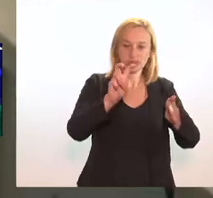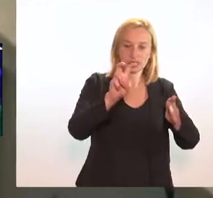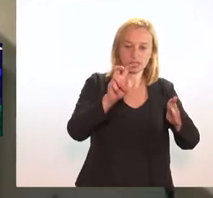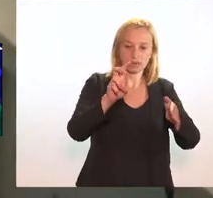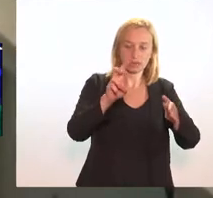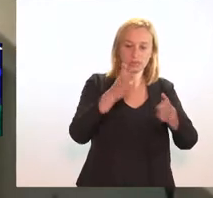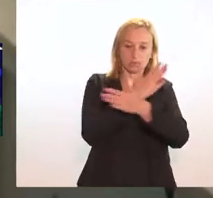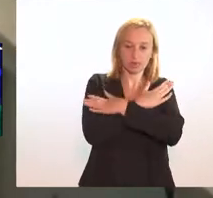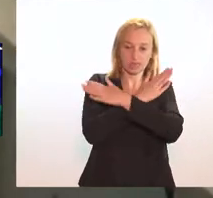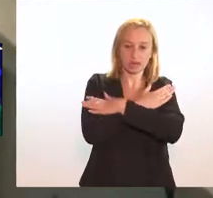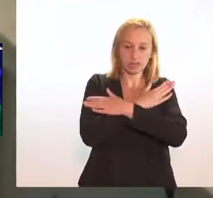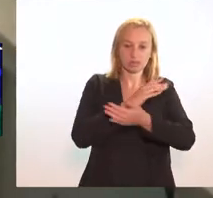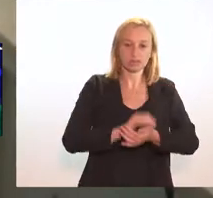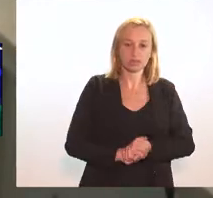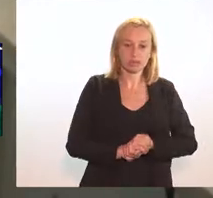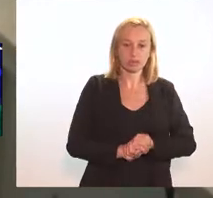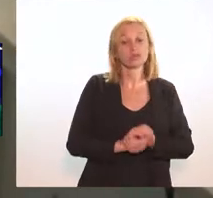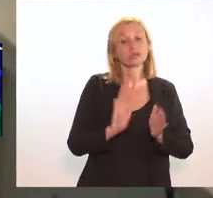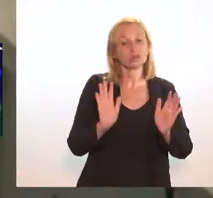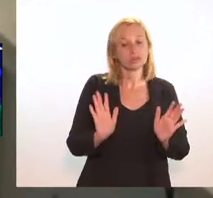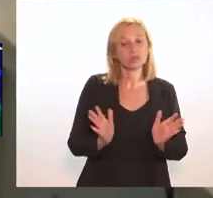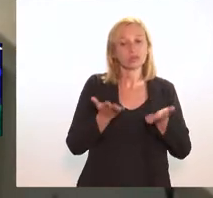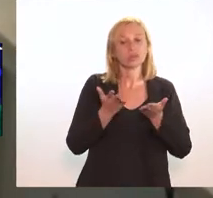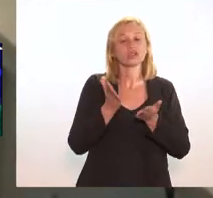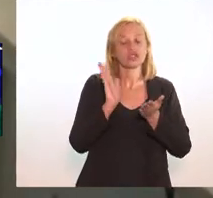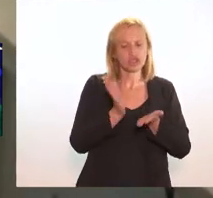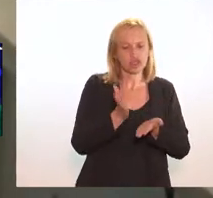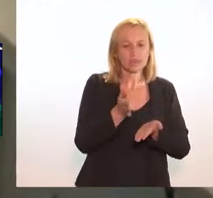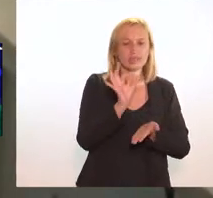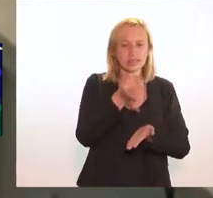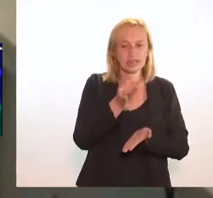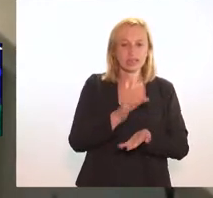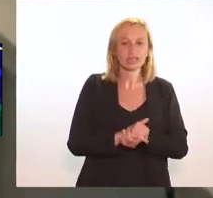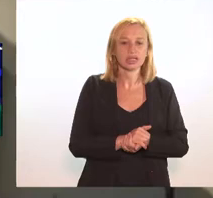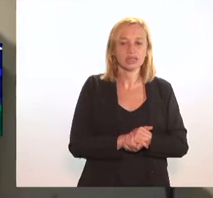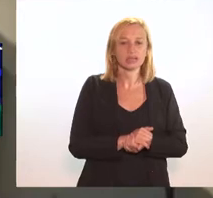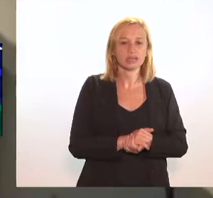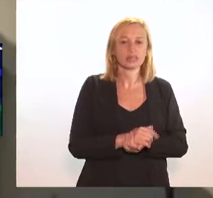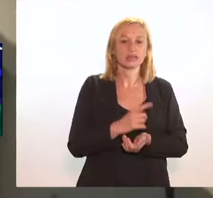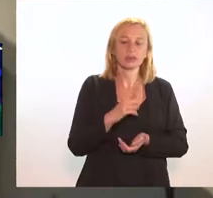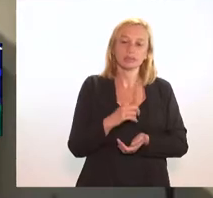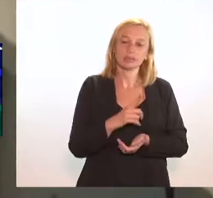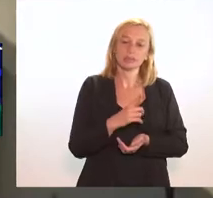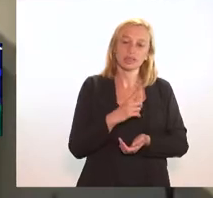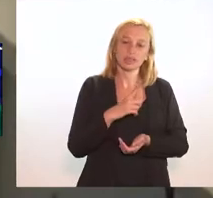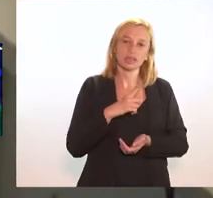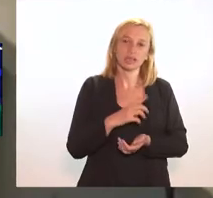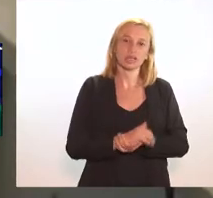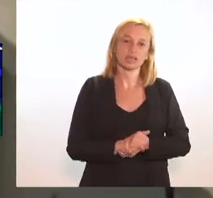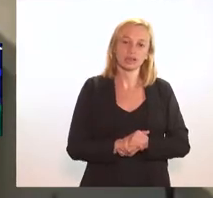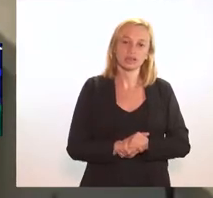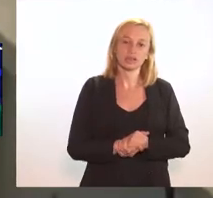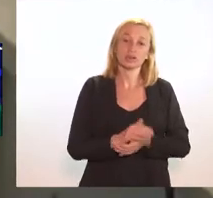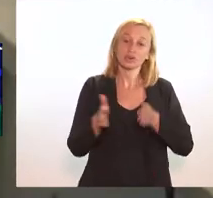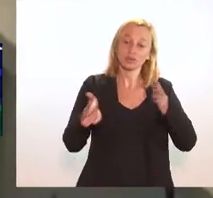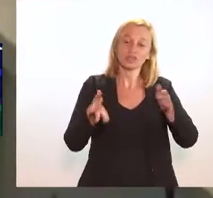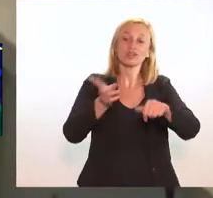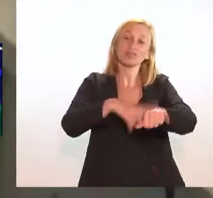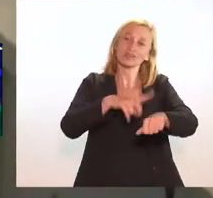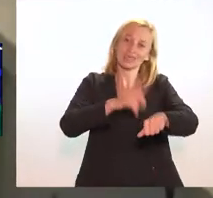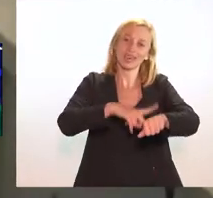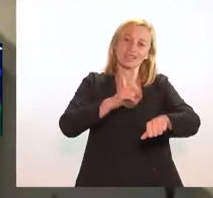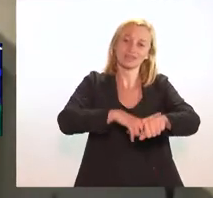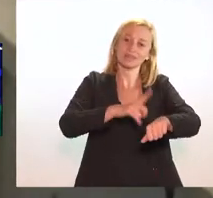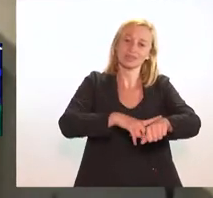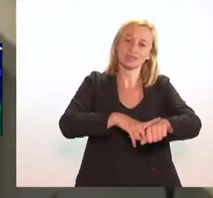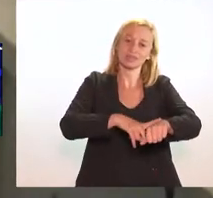feriados. Isso seria a motivação já necessária para ter essa postergação de prazo, né?